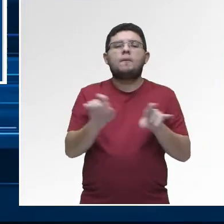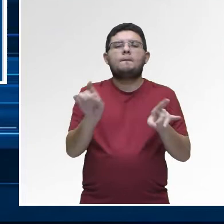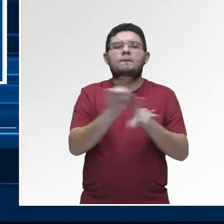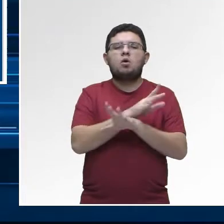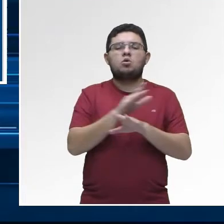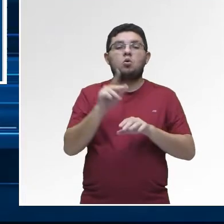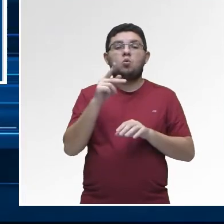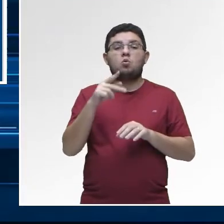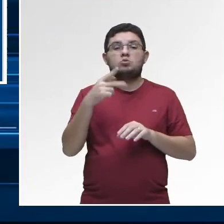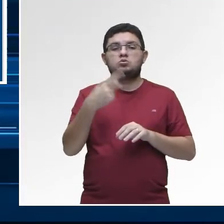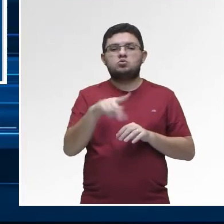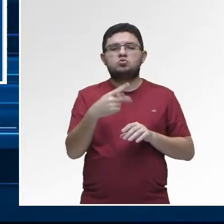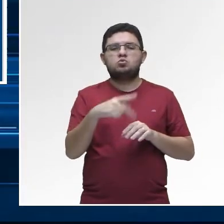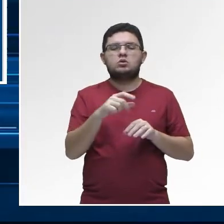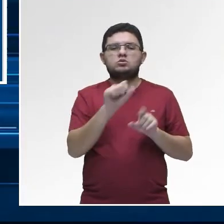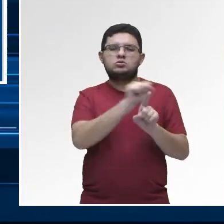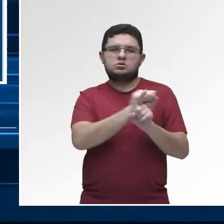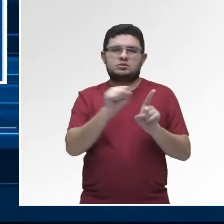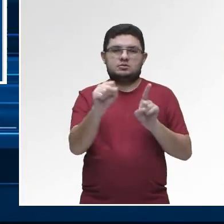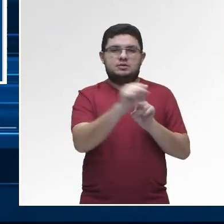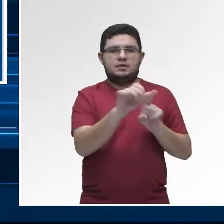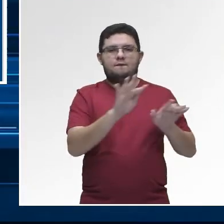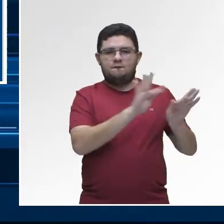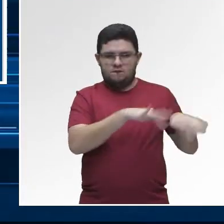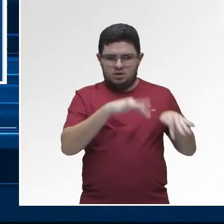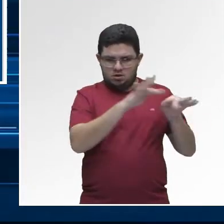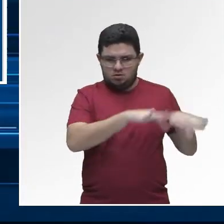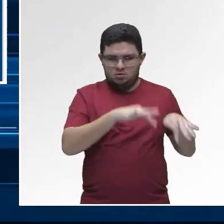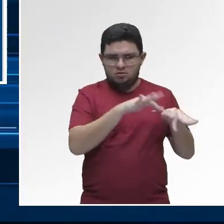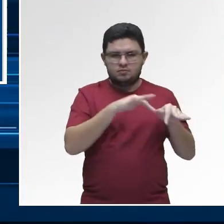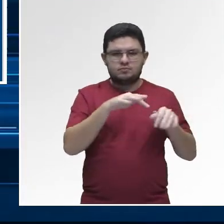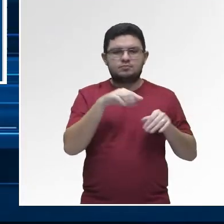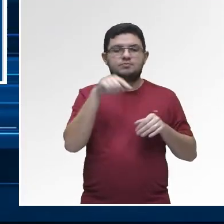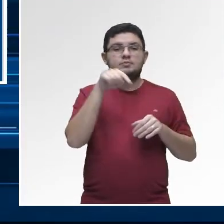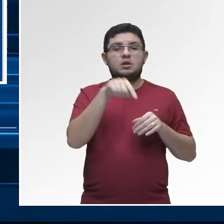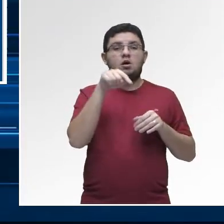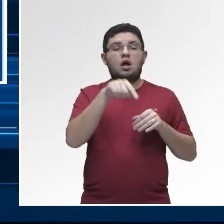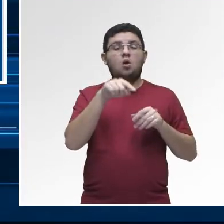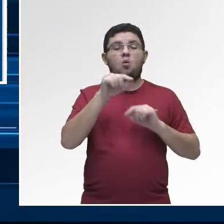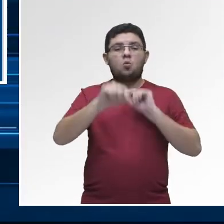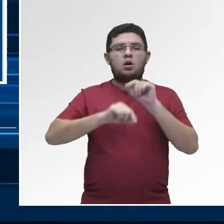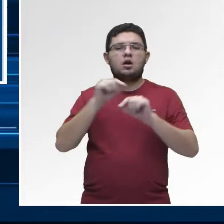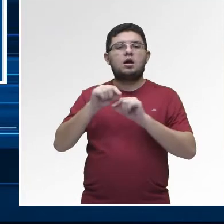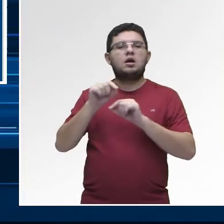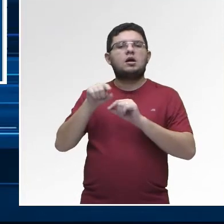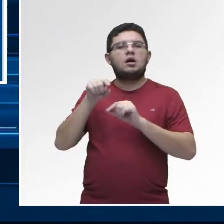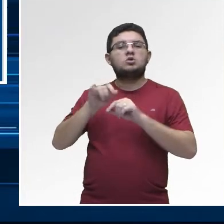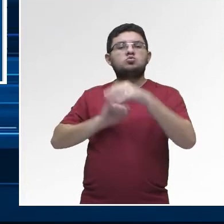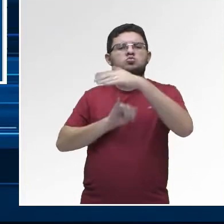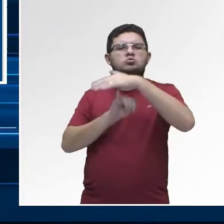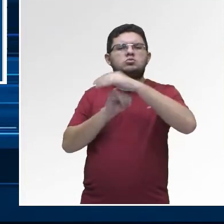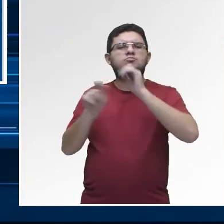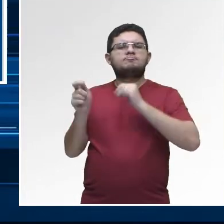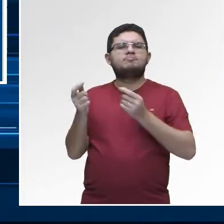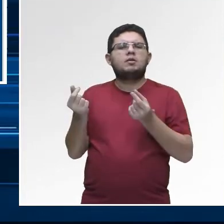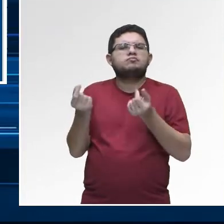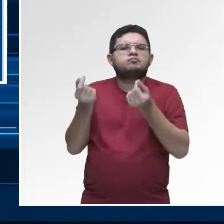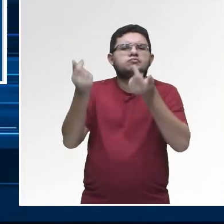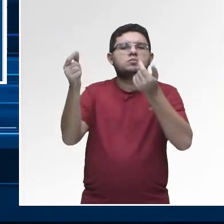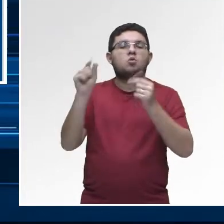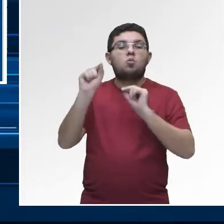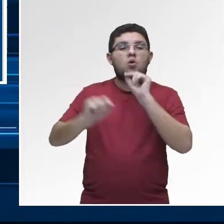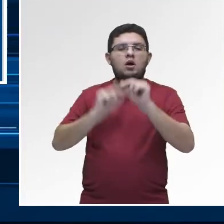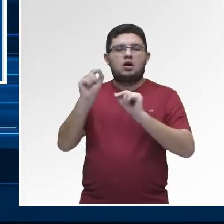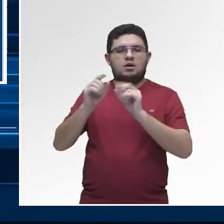momento? Exatamente isso, olha aí. Então a Igreja Católica era a instituição mais rica, né, em um tempo em que